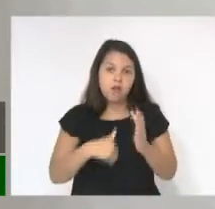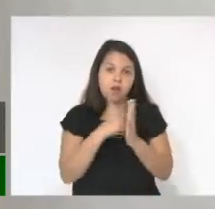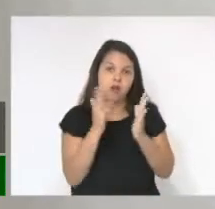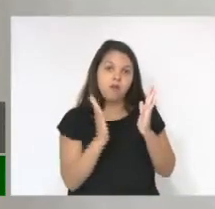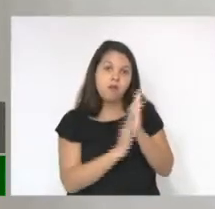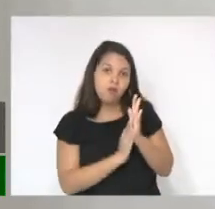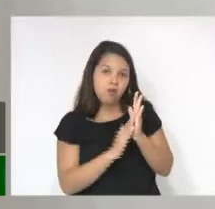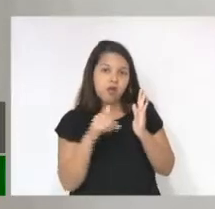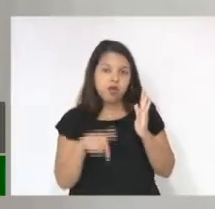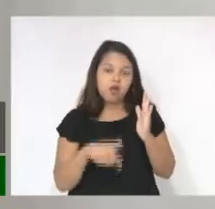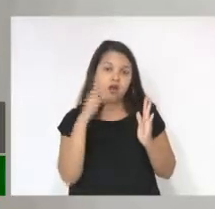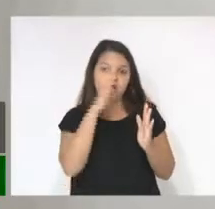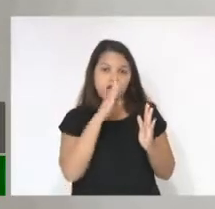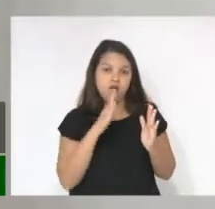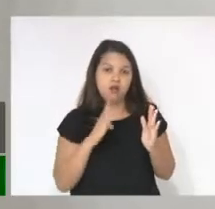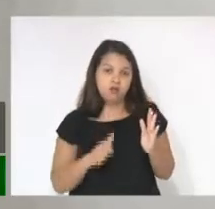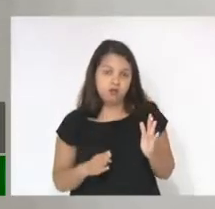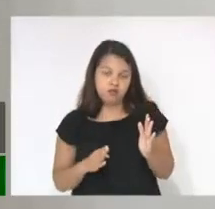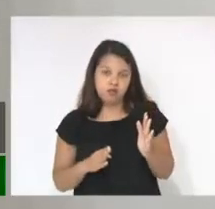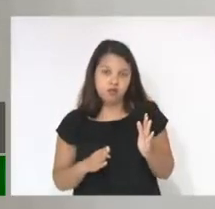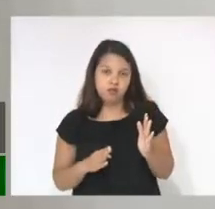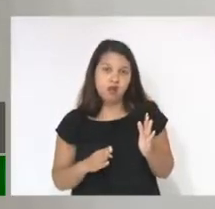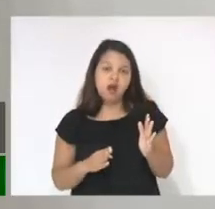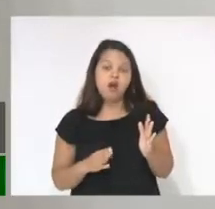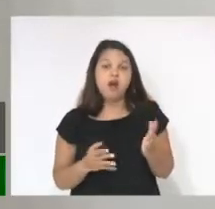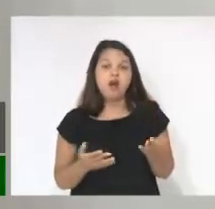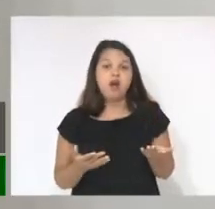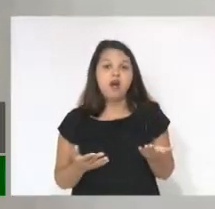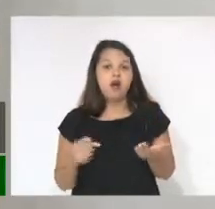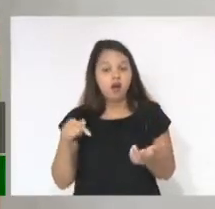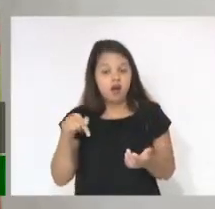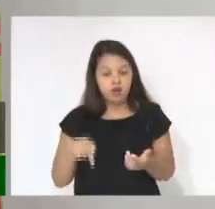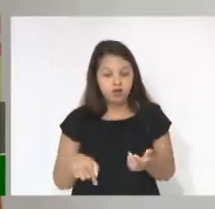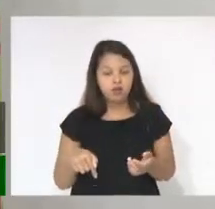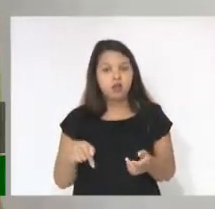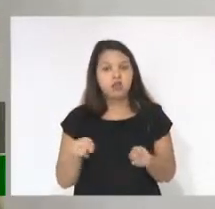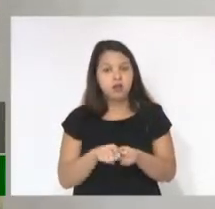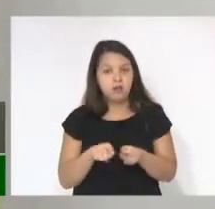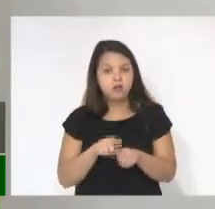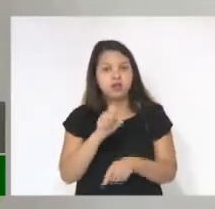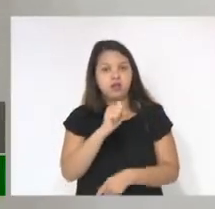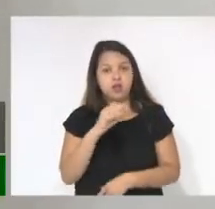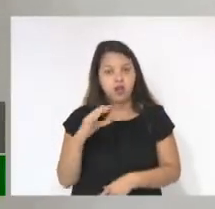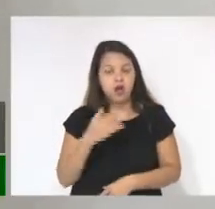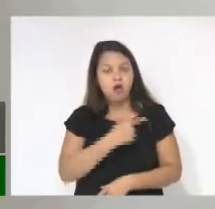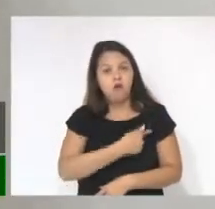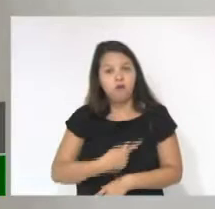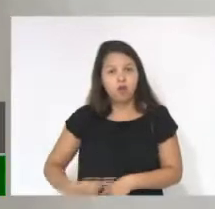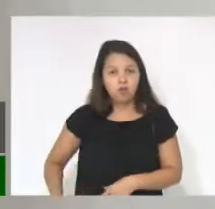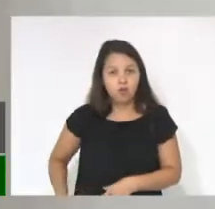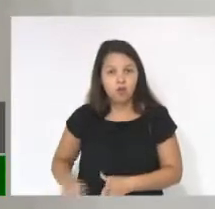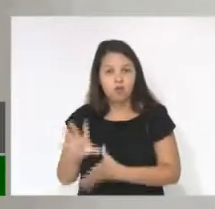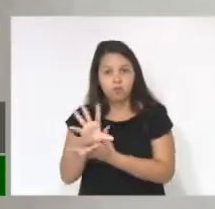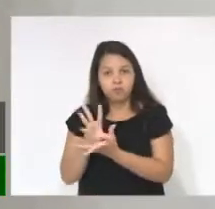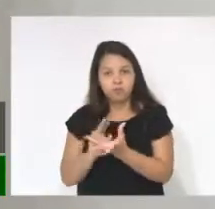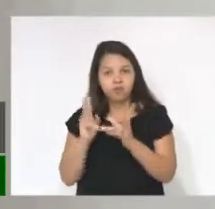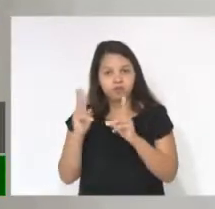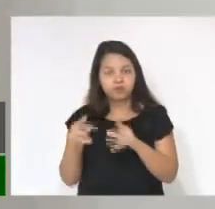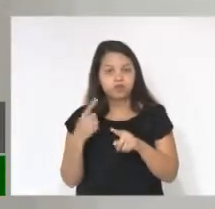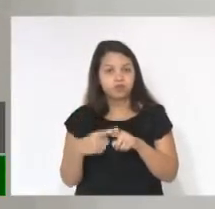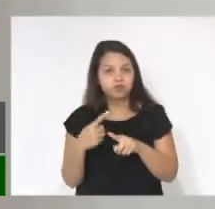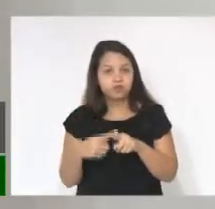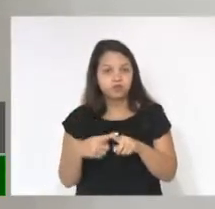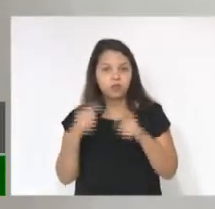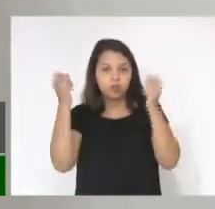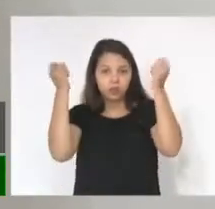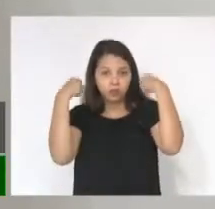aqui pelo nosso governador ter feito a mesma coisa em Santa Catarina, porque da cidade de Chapecó até